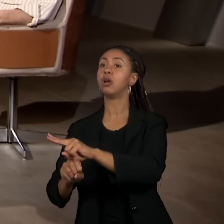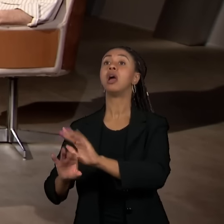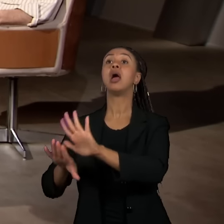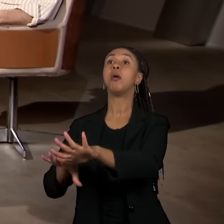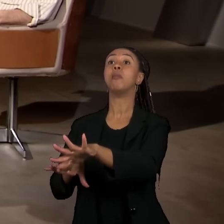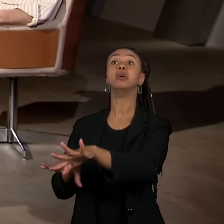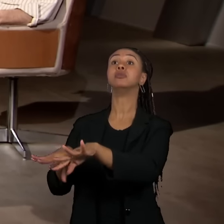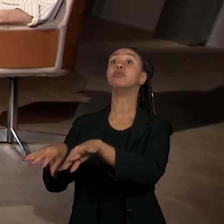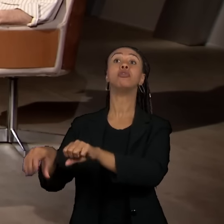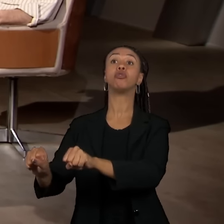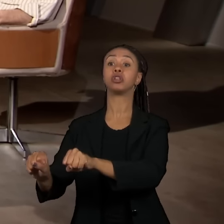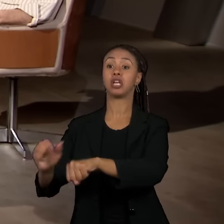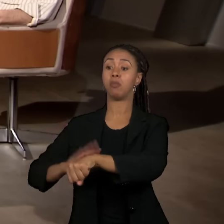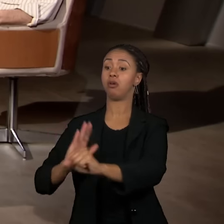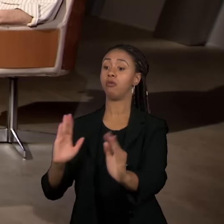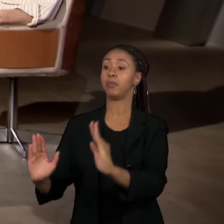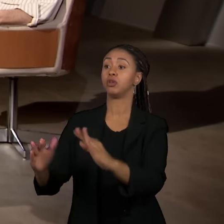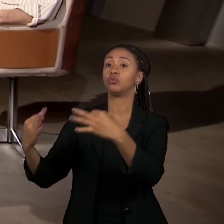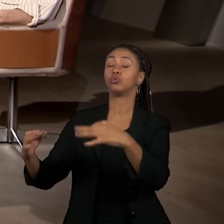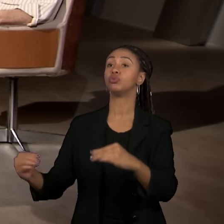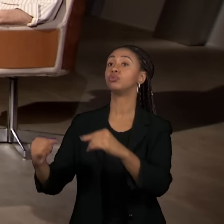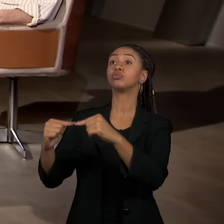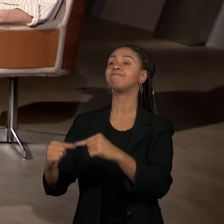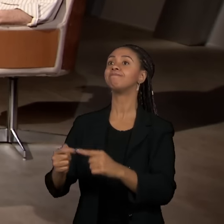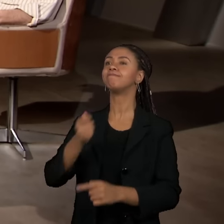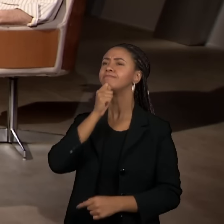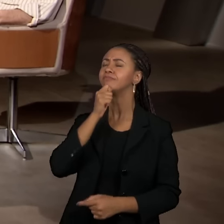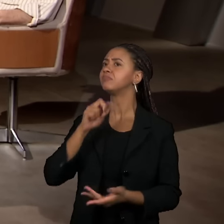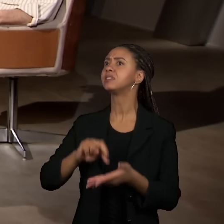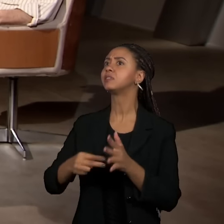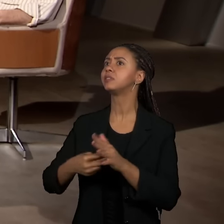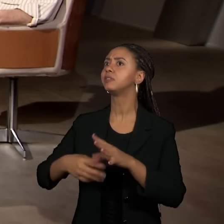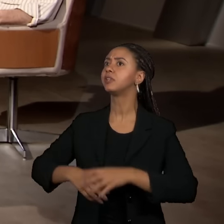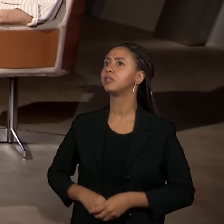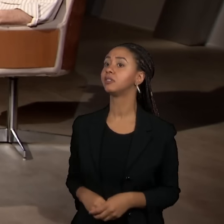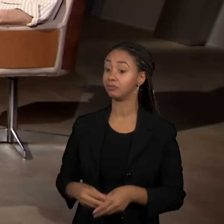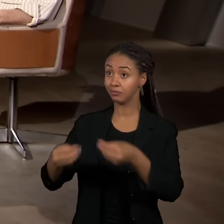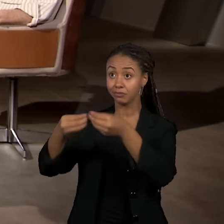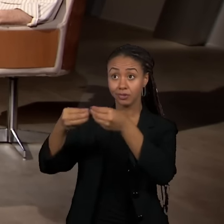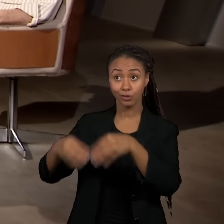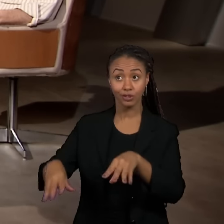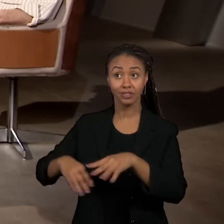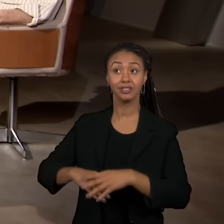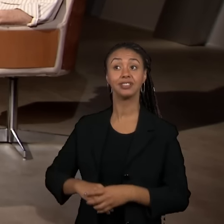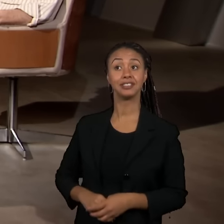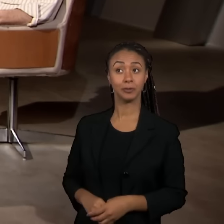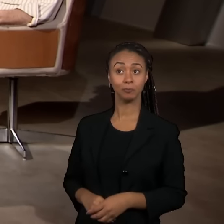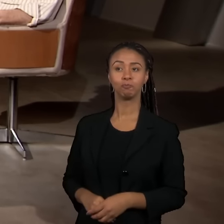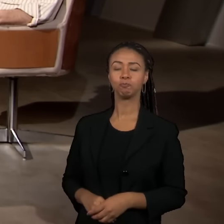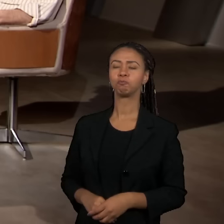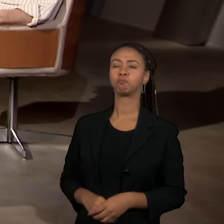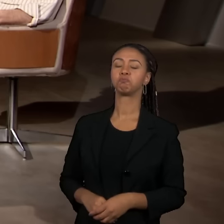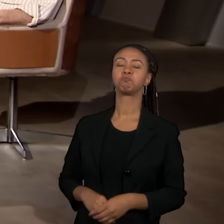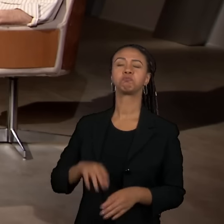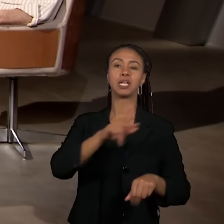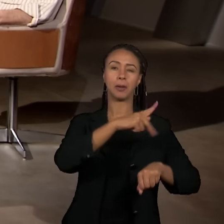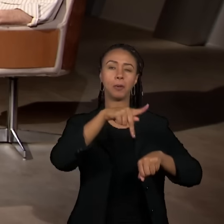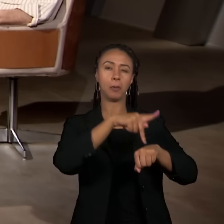no período é um desperdício enorme uhum e nos Estados Unidos por